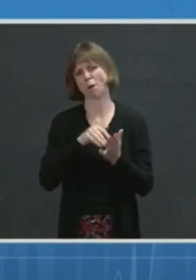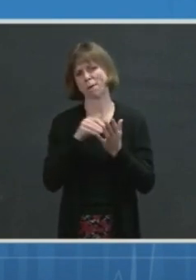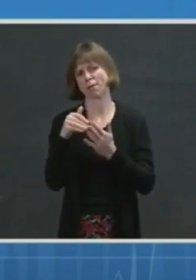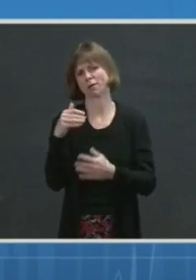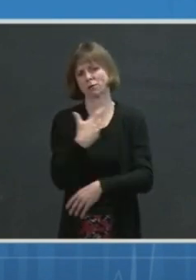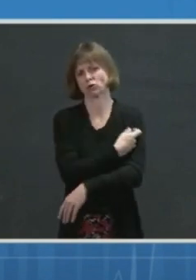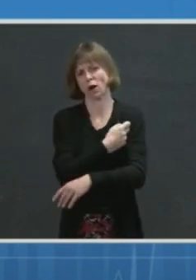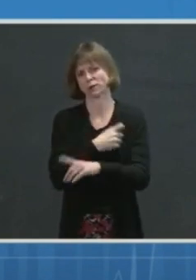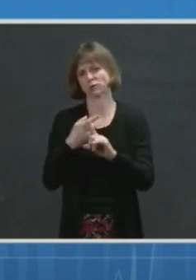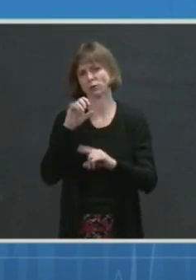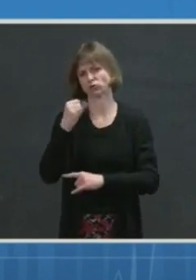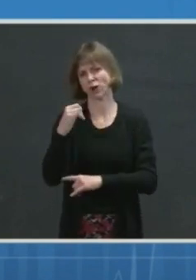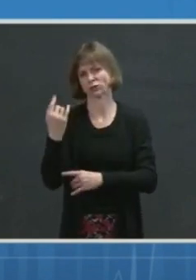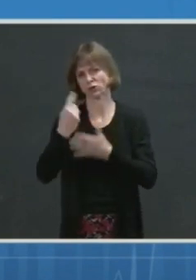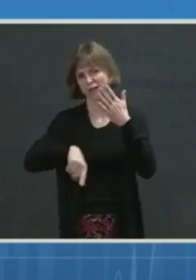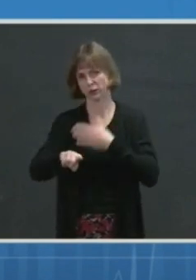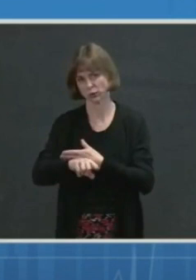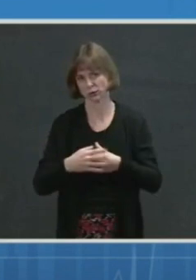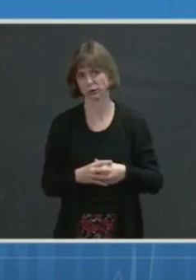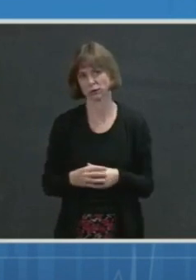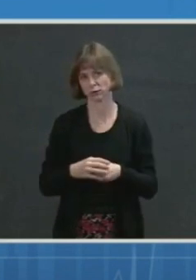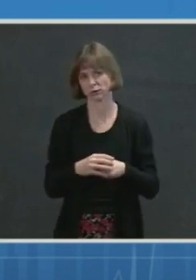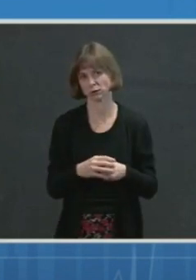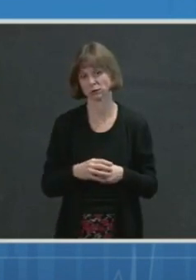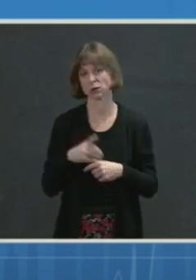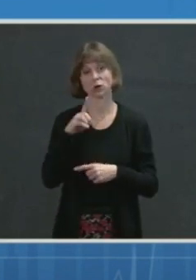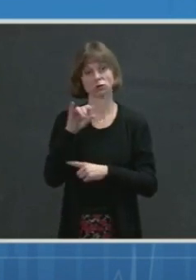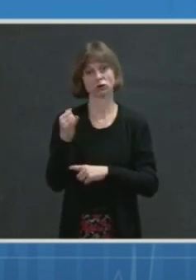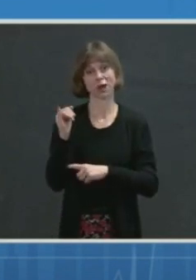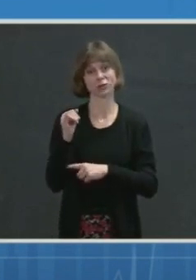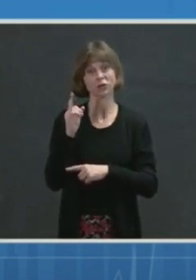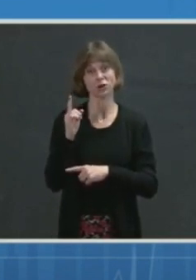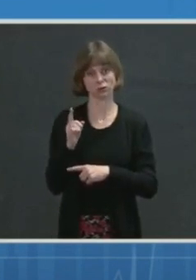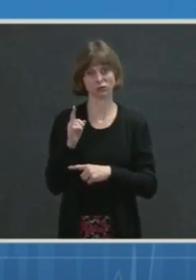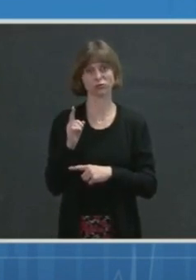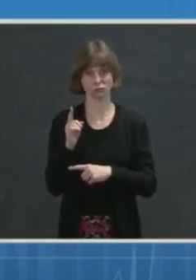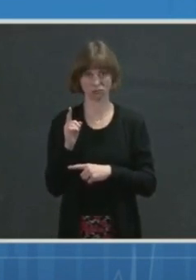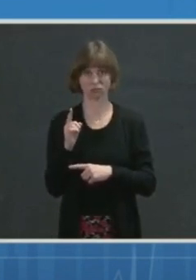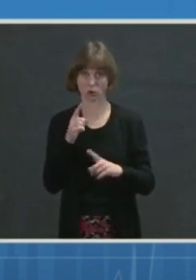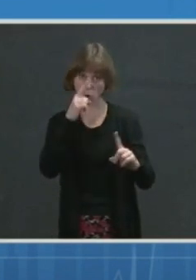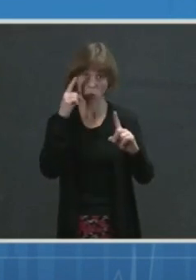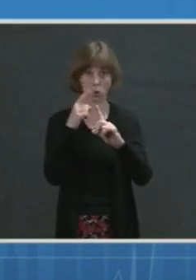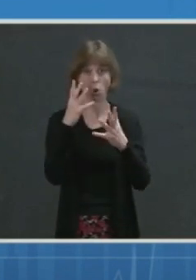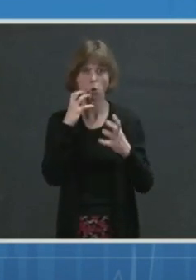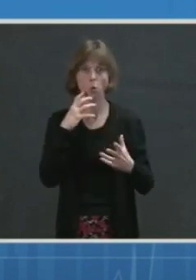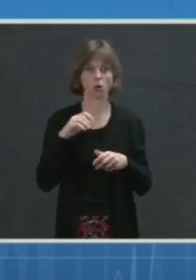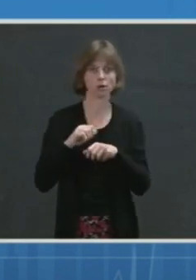Johnson & Johnson na próxima semana. A empresa disse que pretende entregar um total de 20 milhões de doses até o final de março.